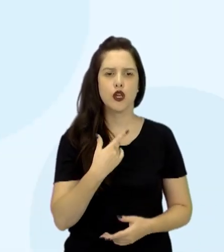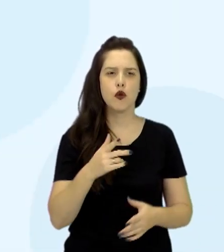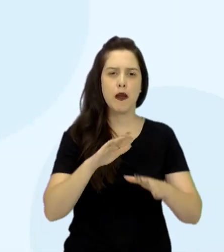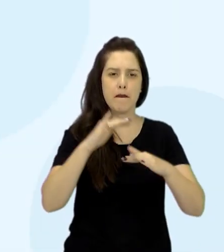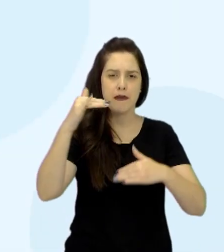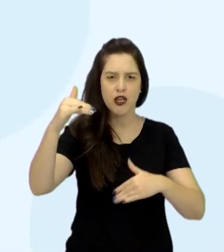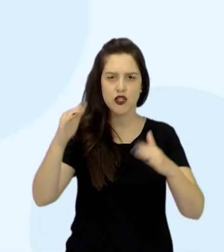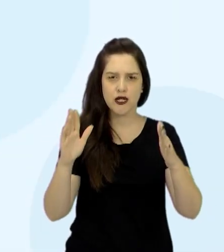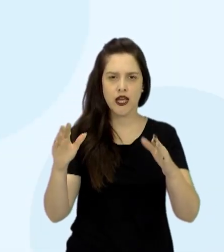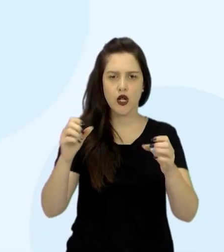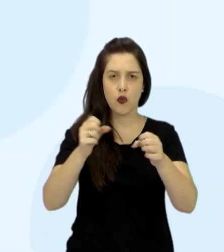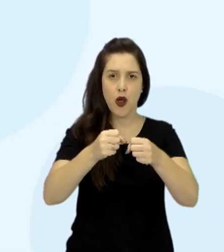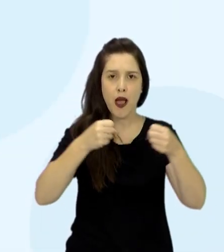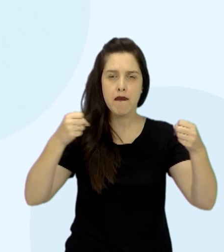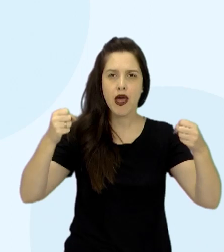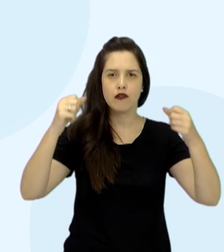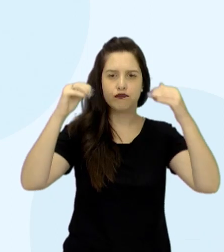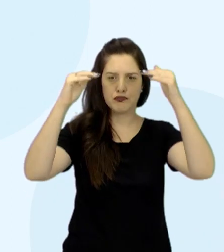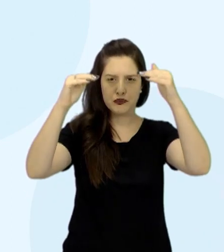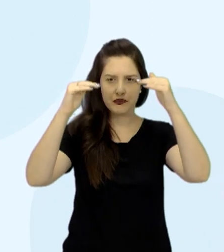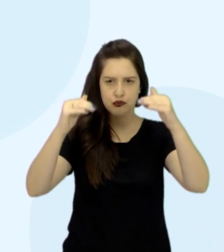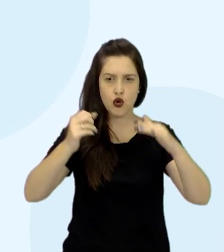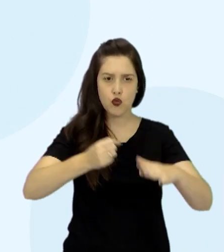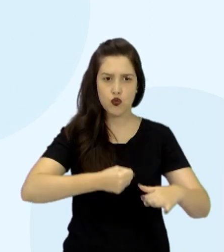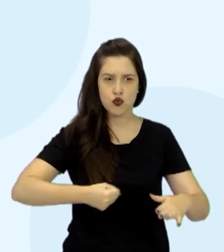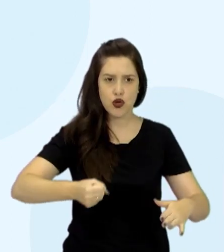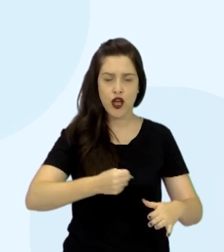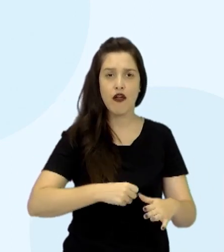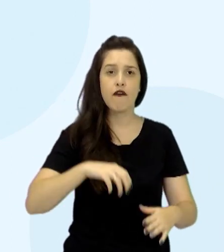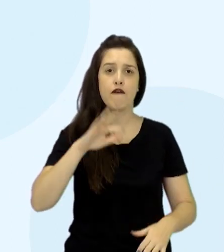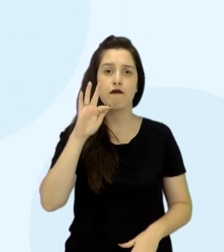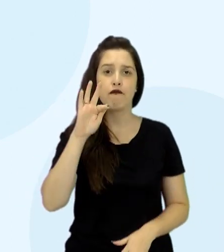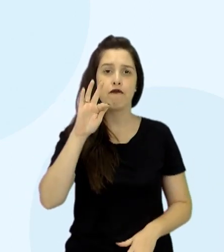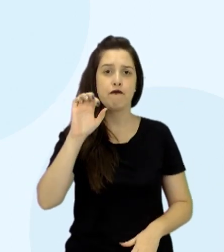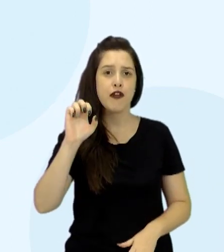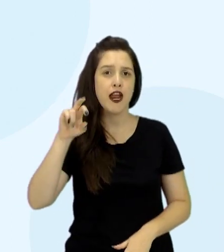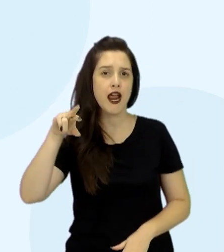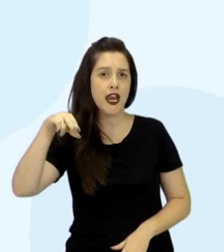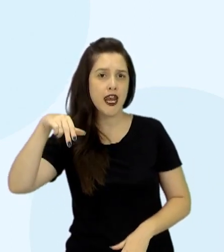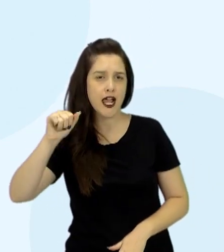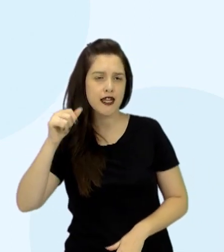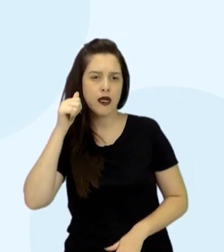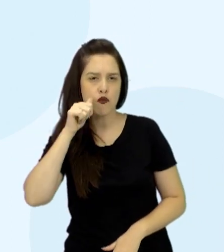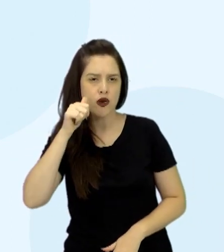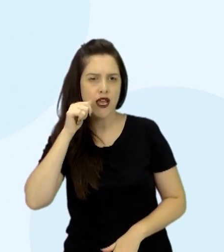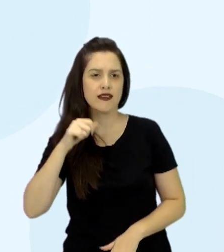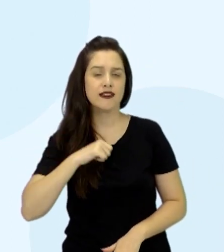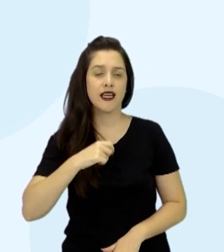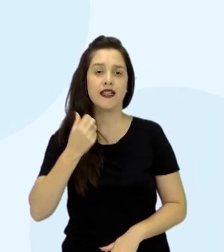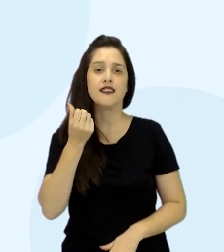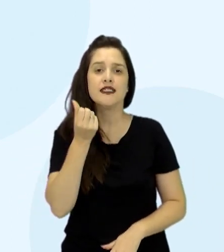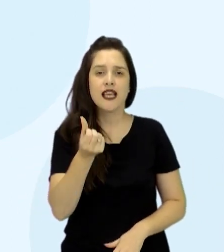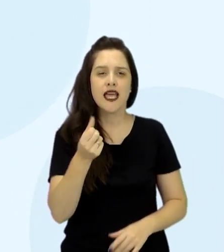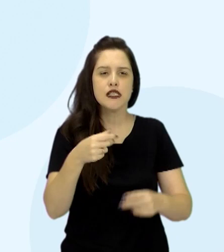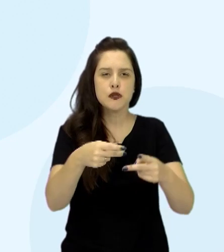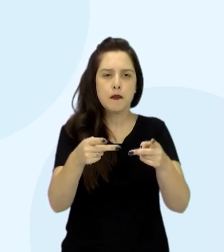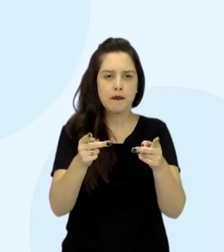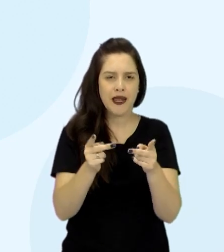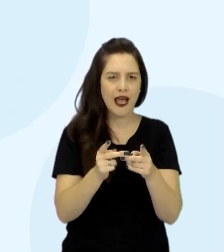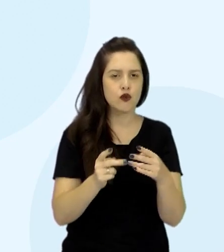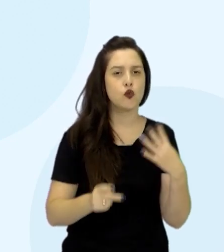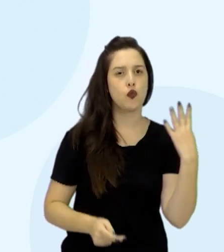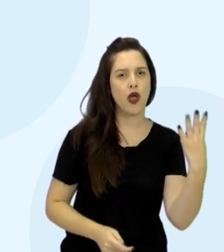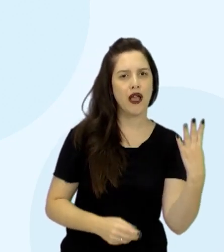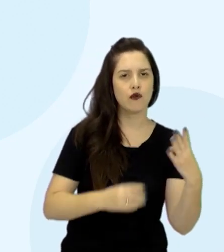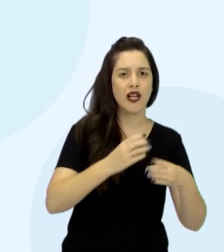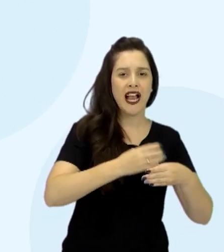armário da cozinha de Fernanda, existem 6 pratos e 4 canecas. Encontre a razão entre a quantidade de pratos e a quantidade